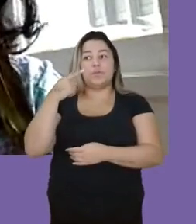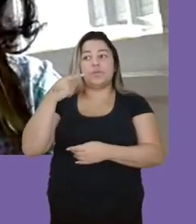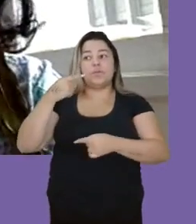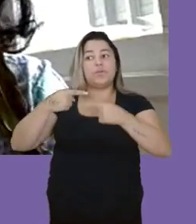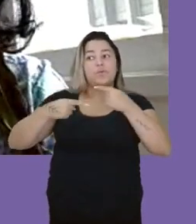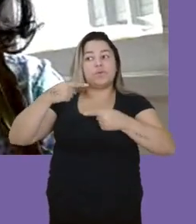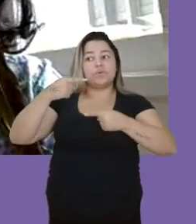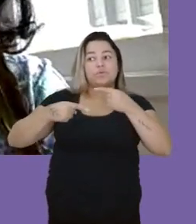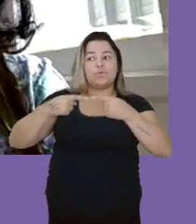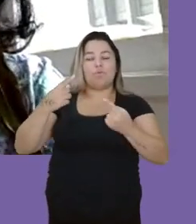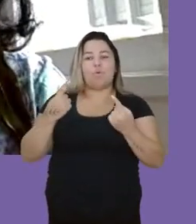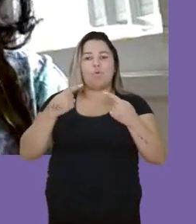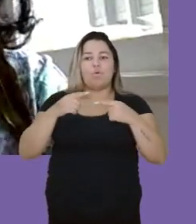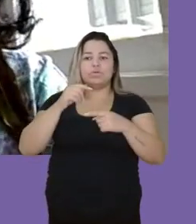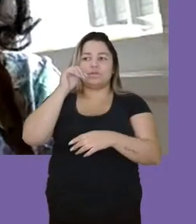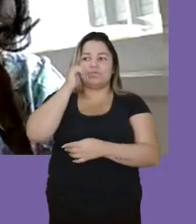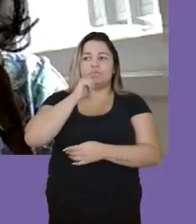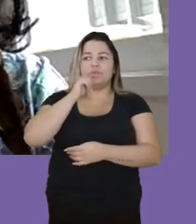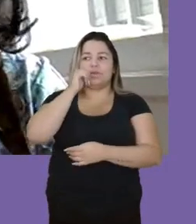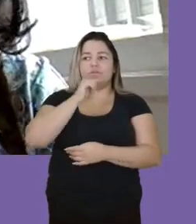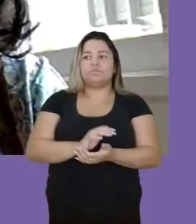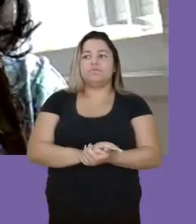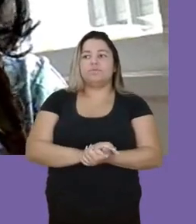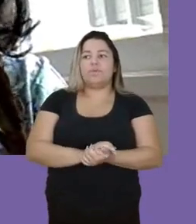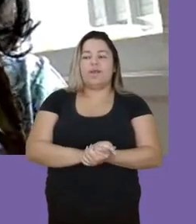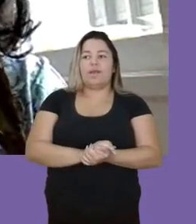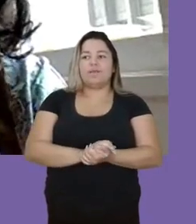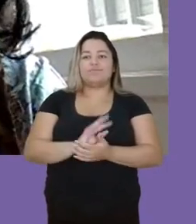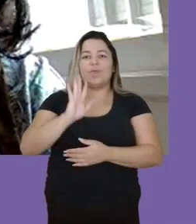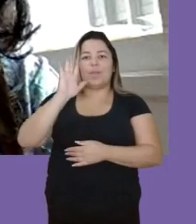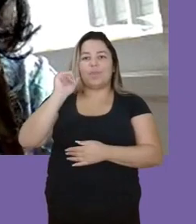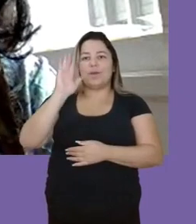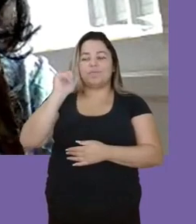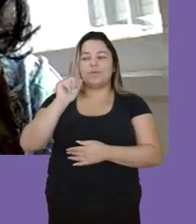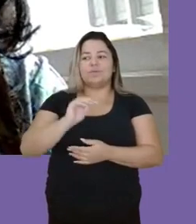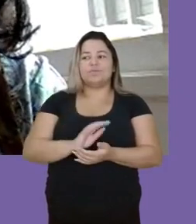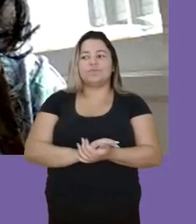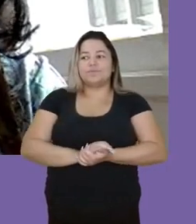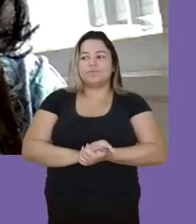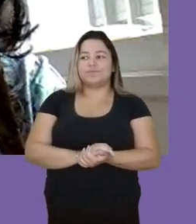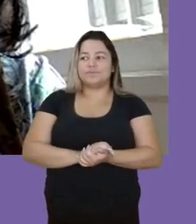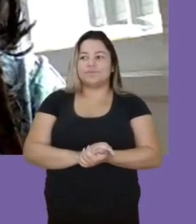as mulheres. Então é isso, até a próxima.